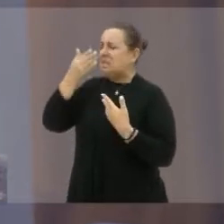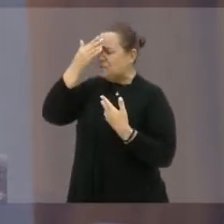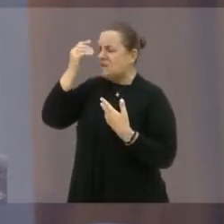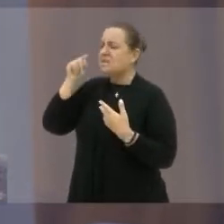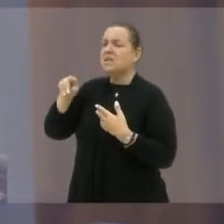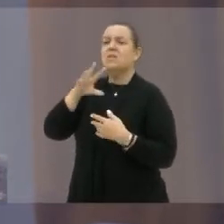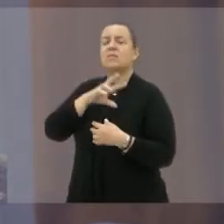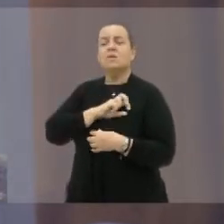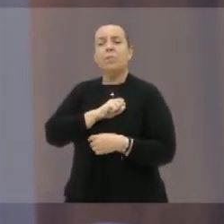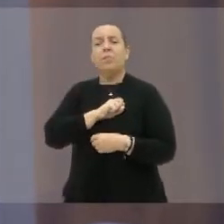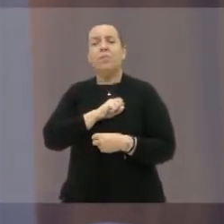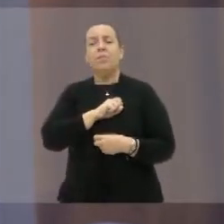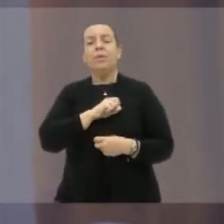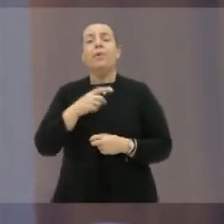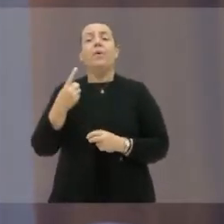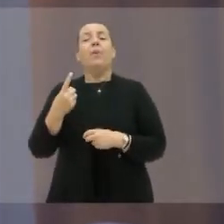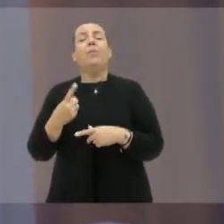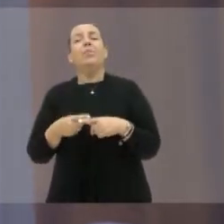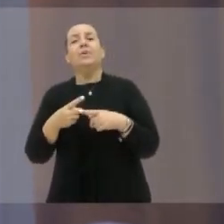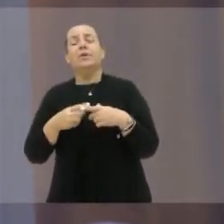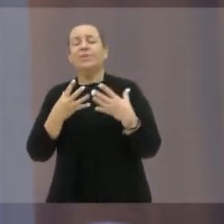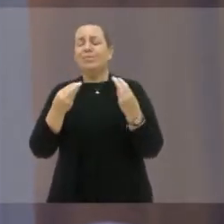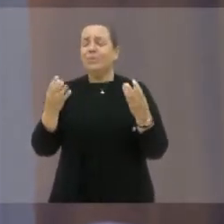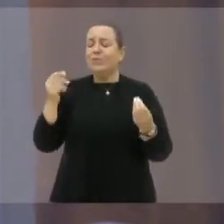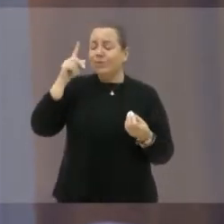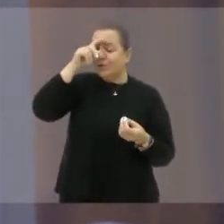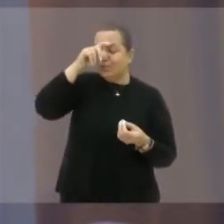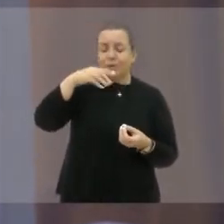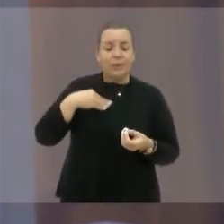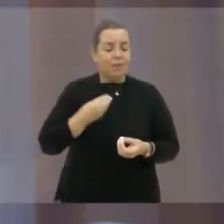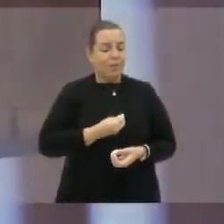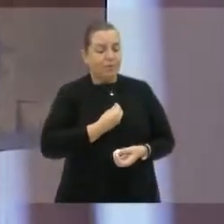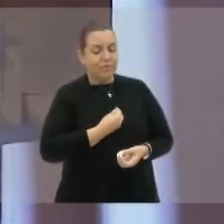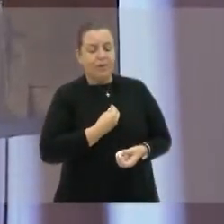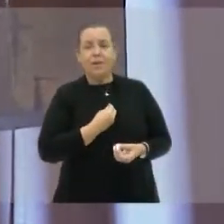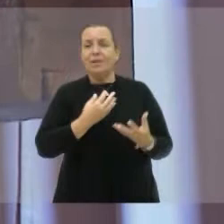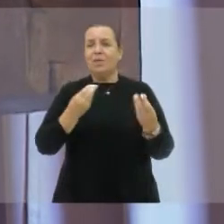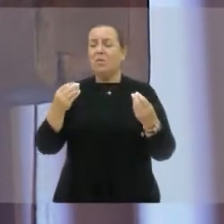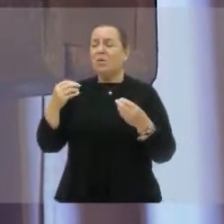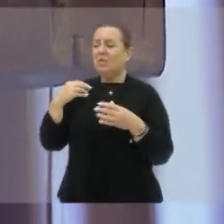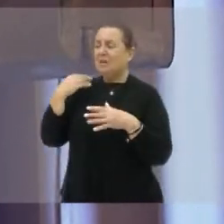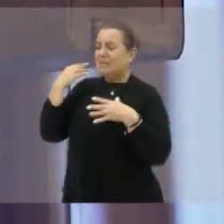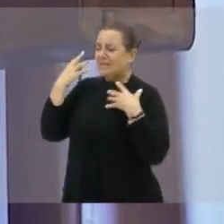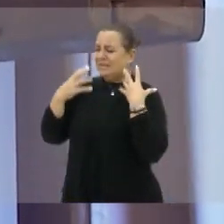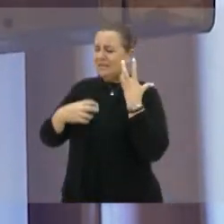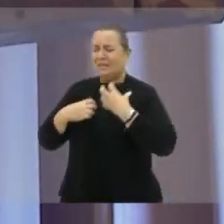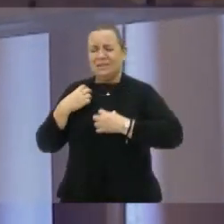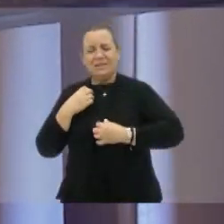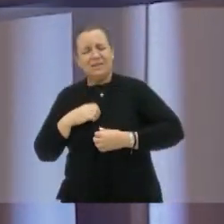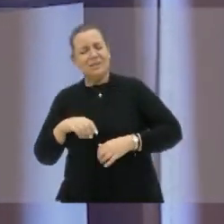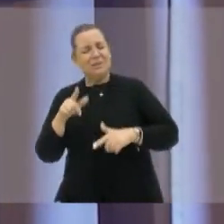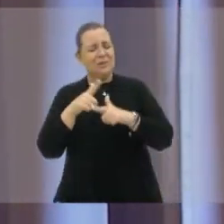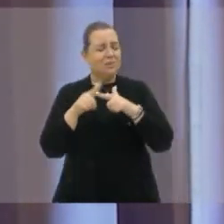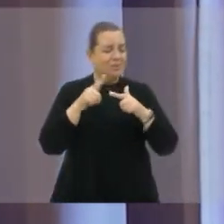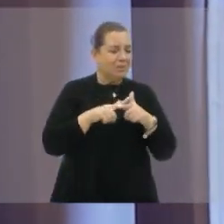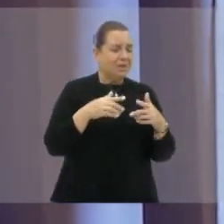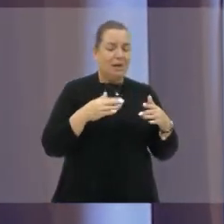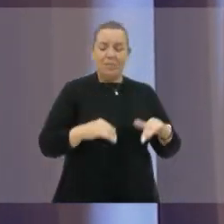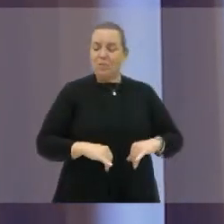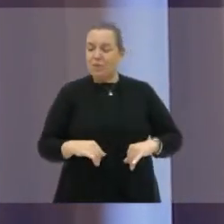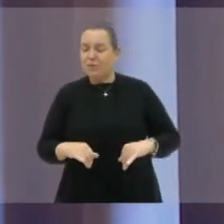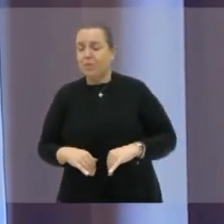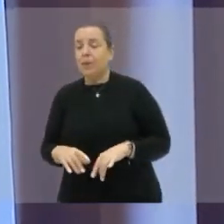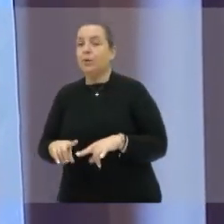amor, porque são tantas dificuldades na minha vida, são tantas tribulações, mas você vai vendo e dizendo assim: